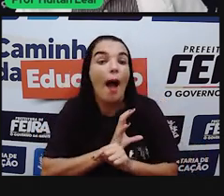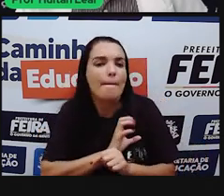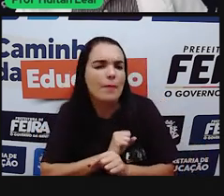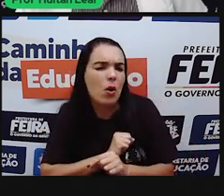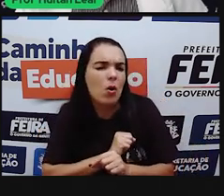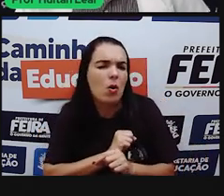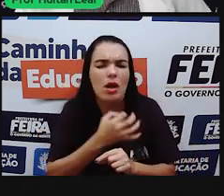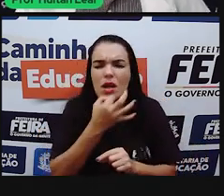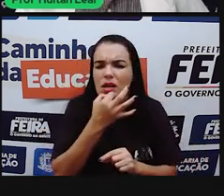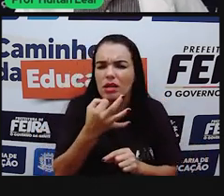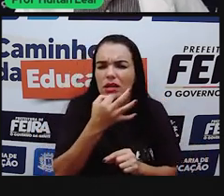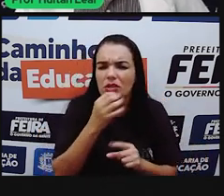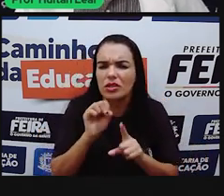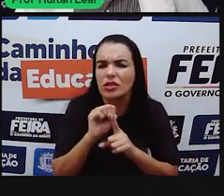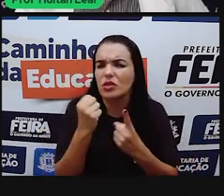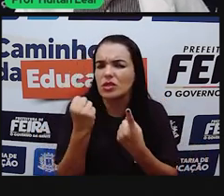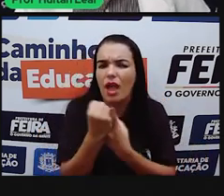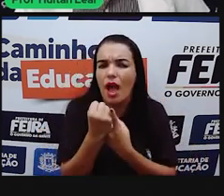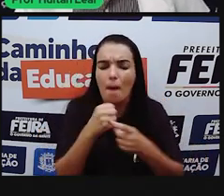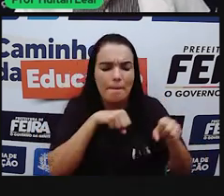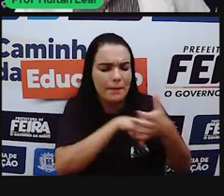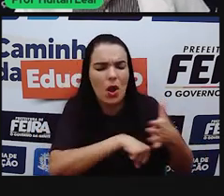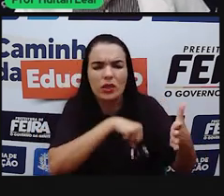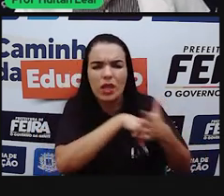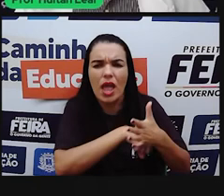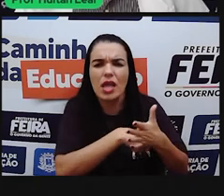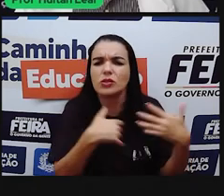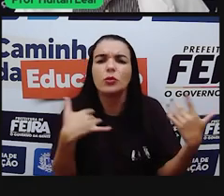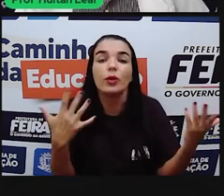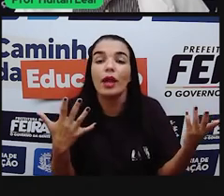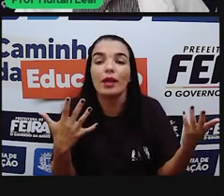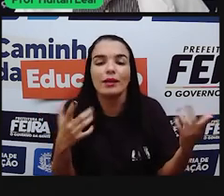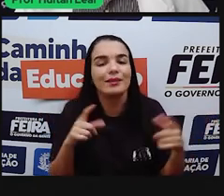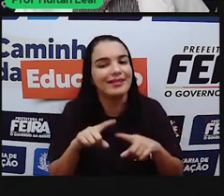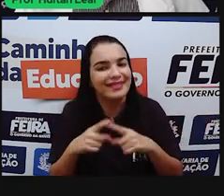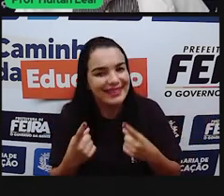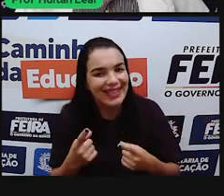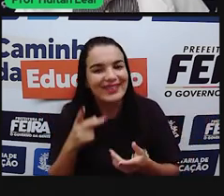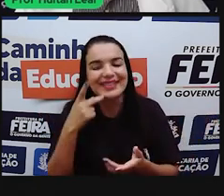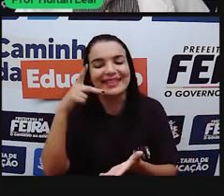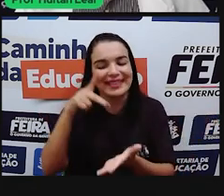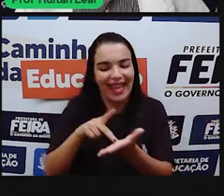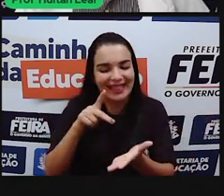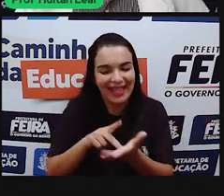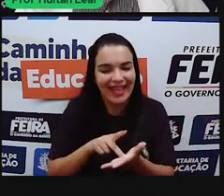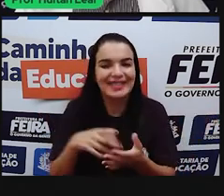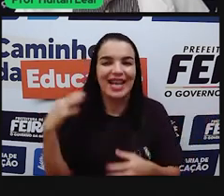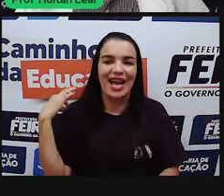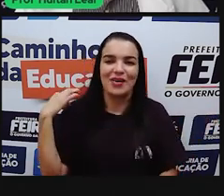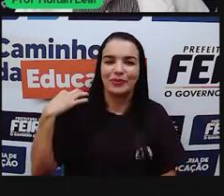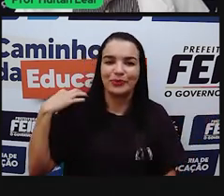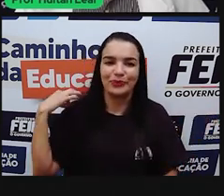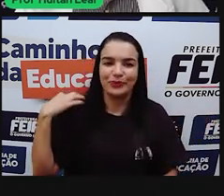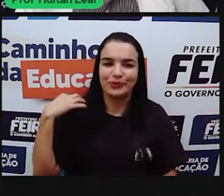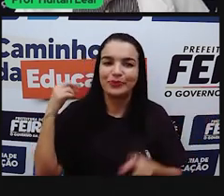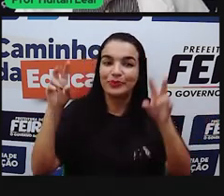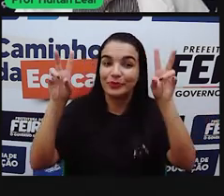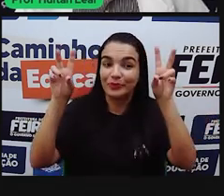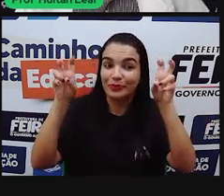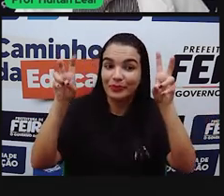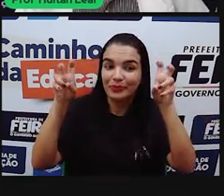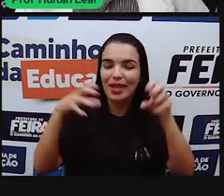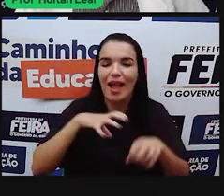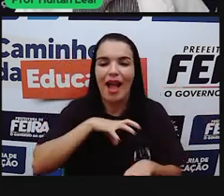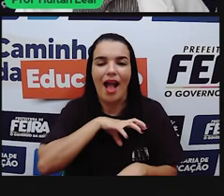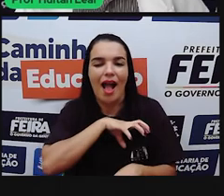social, protesto, humor. Como eu disse, o amor com certeza é o mais cantado. Mas as músicas de protesto são